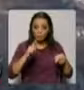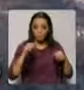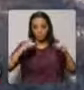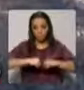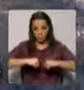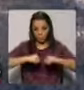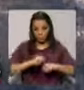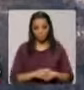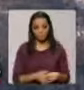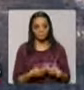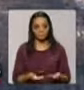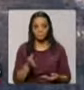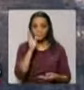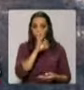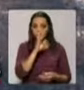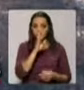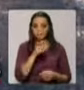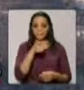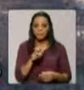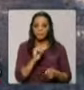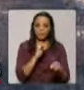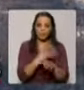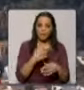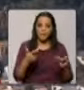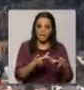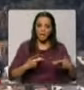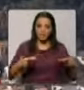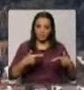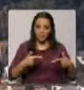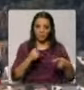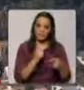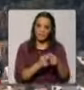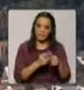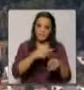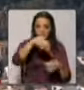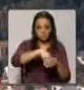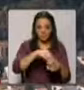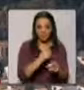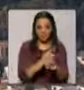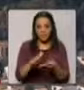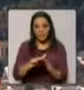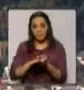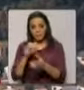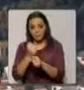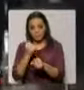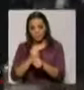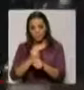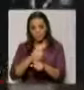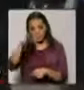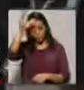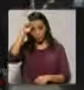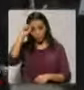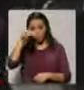seja mesmo sem se chamar assim a troika mantém-se na Grécia com esta base de trabalho os ministros das Finanças